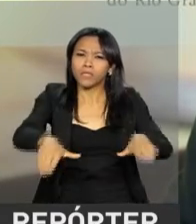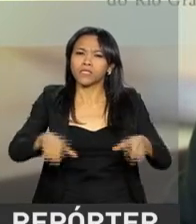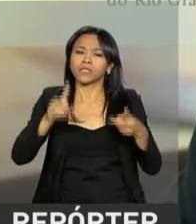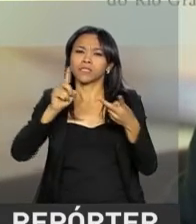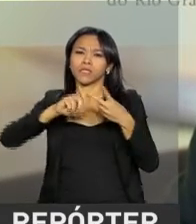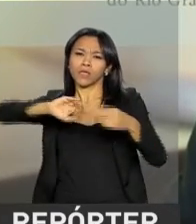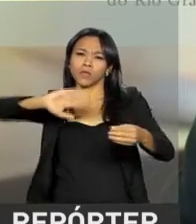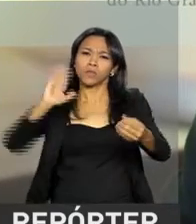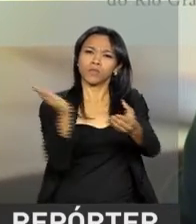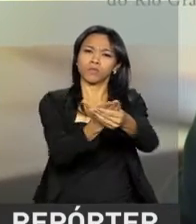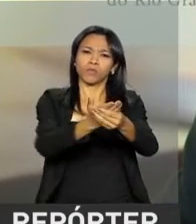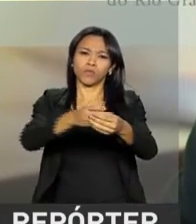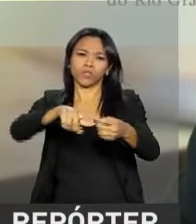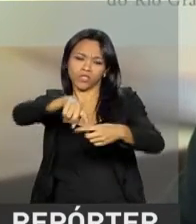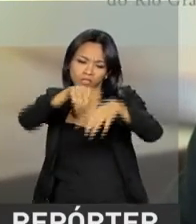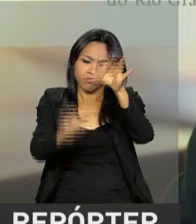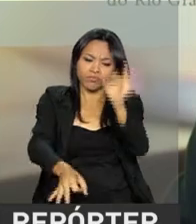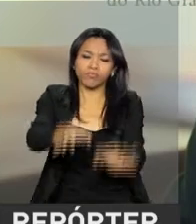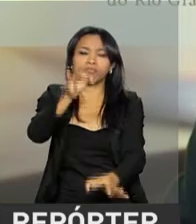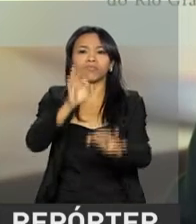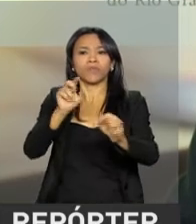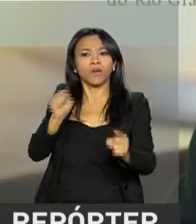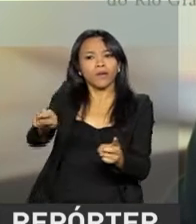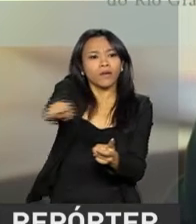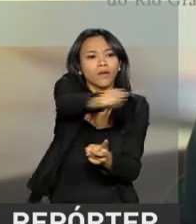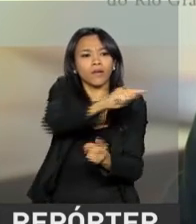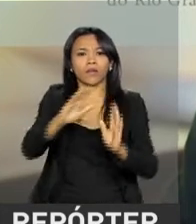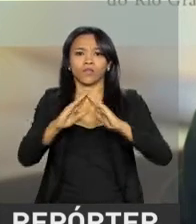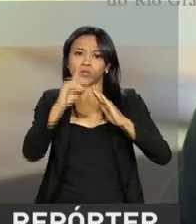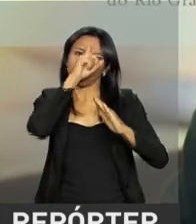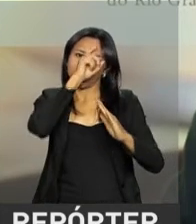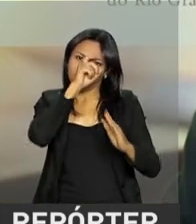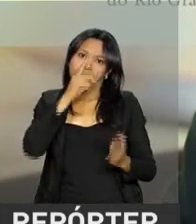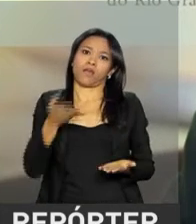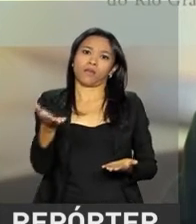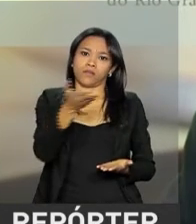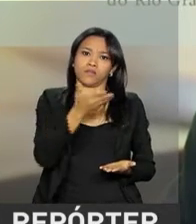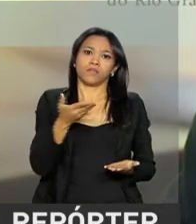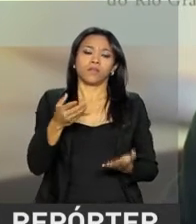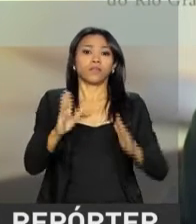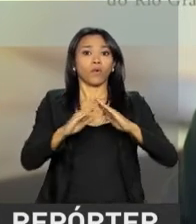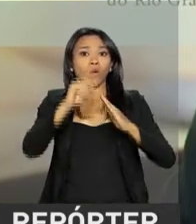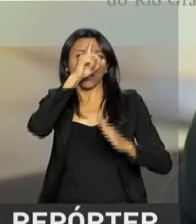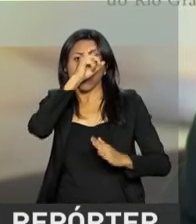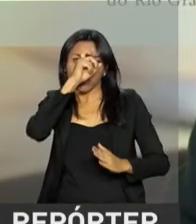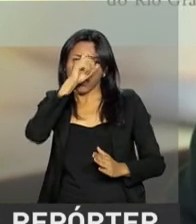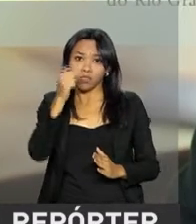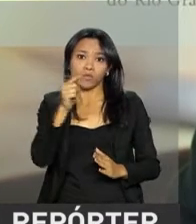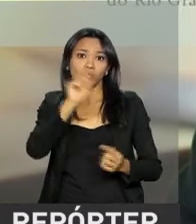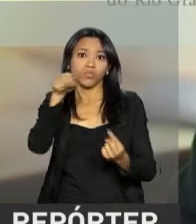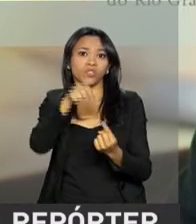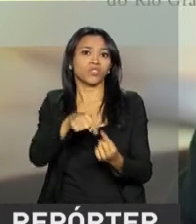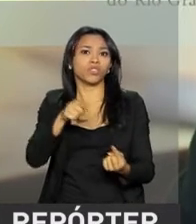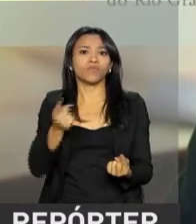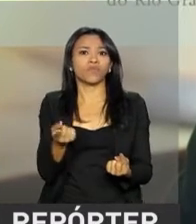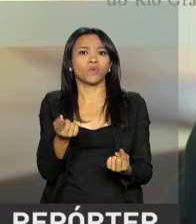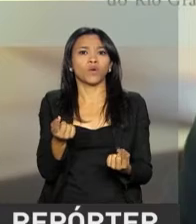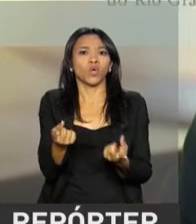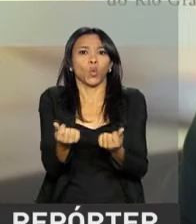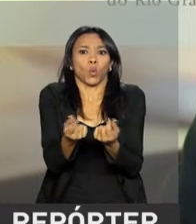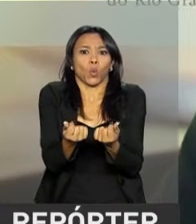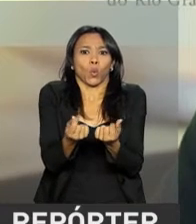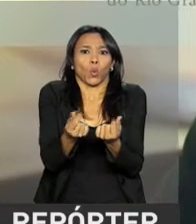capacidade de execução dos hospitais. E vejam que o hospital é uma entidade sem fins lucrativos, de natureza